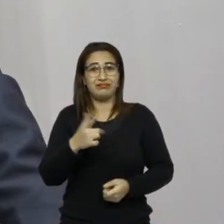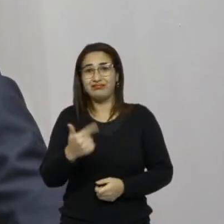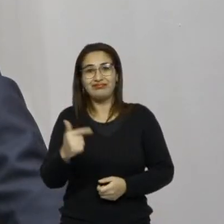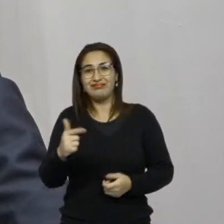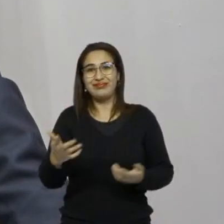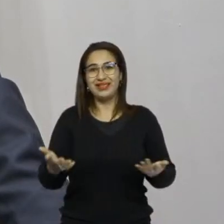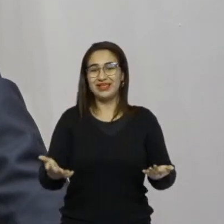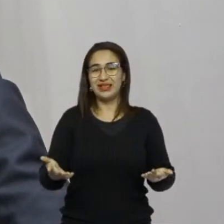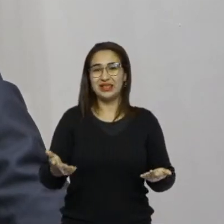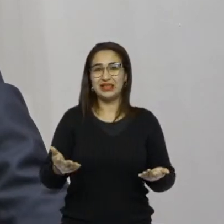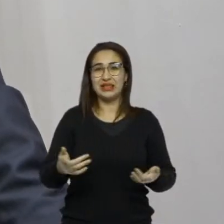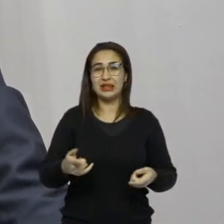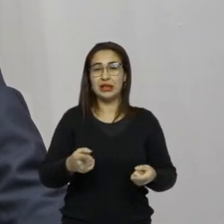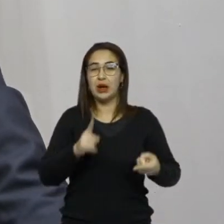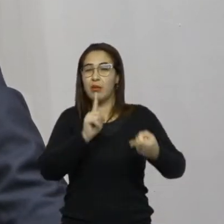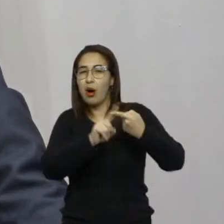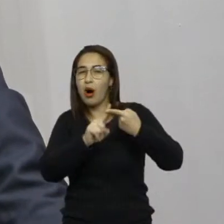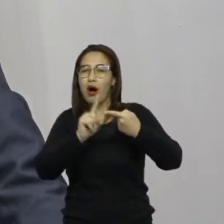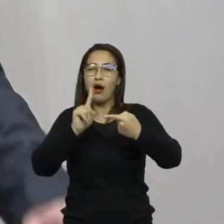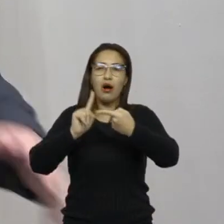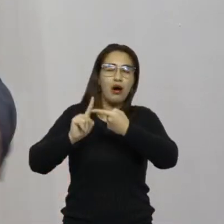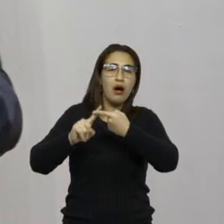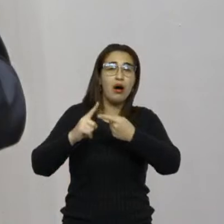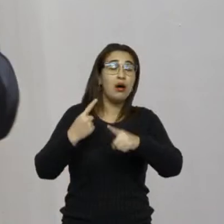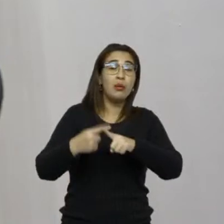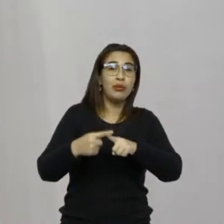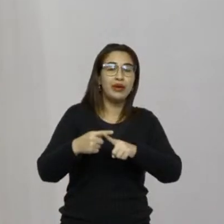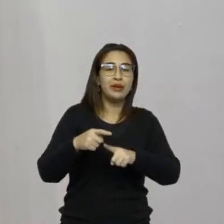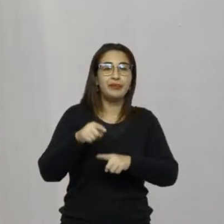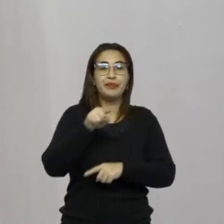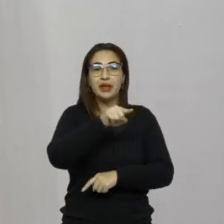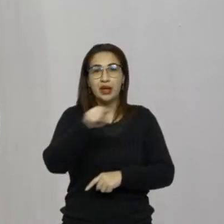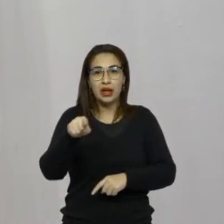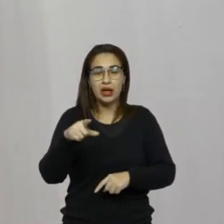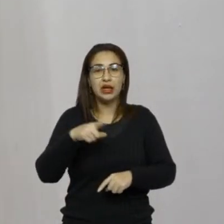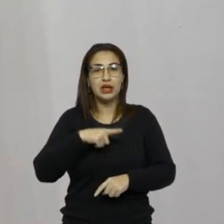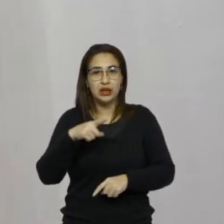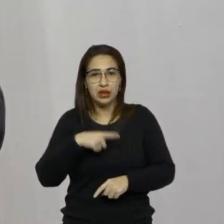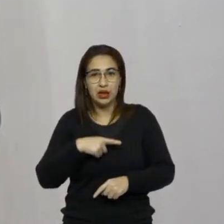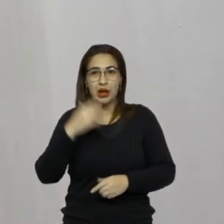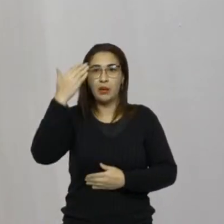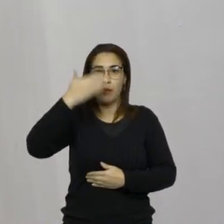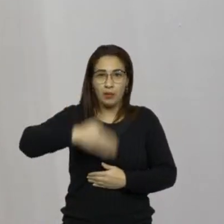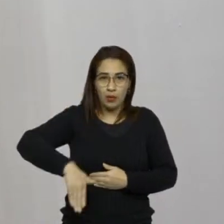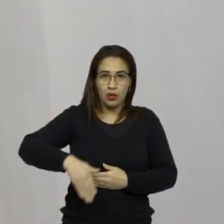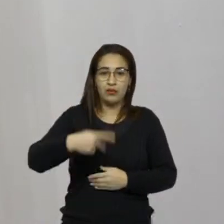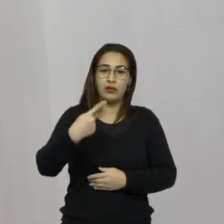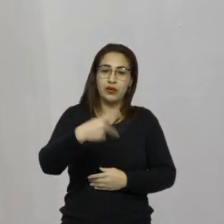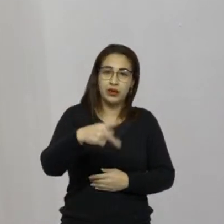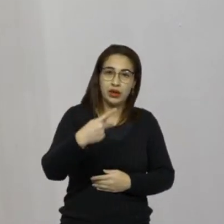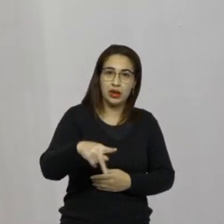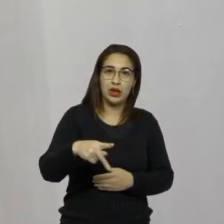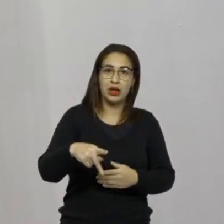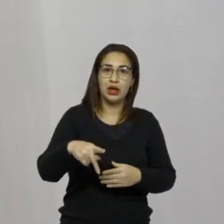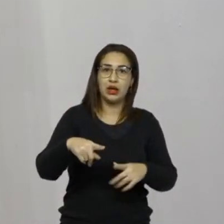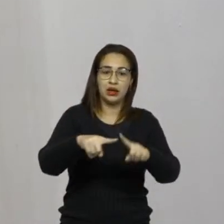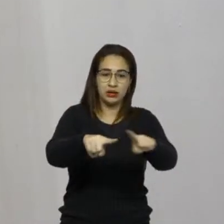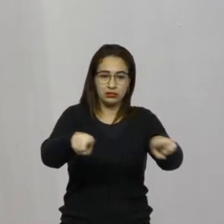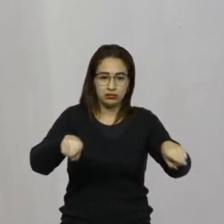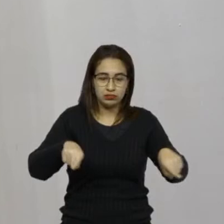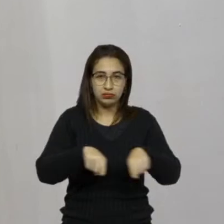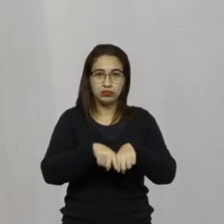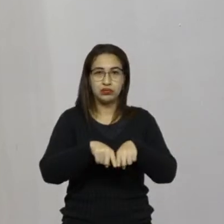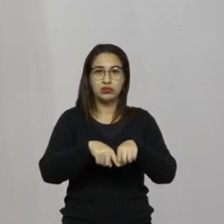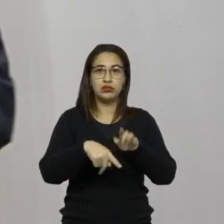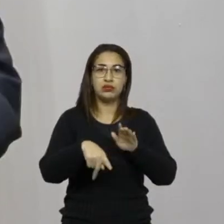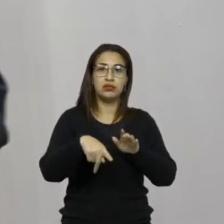ameaças, porque para ele poder certificar uma propriedade de produção